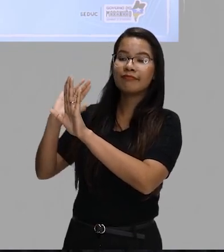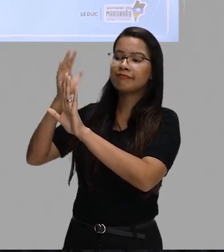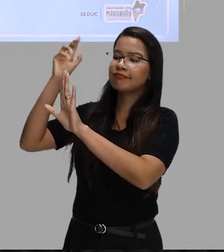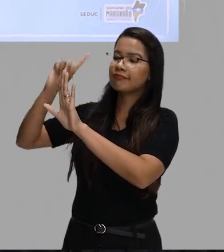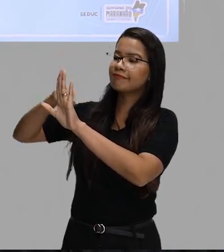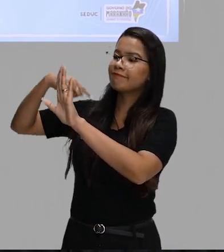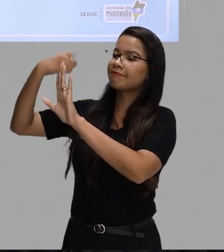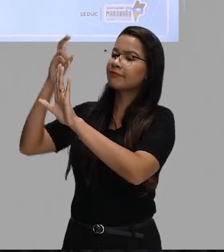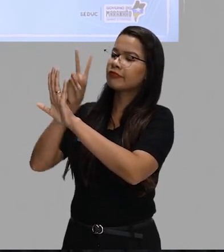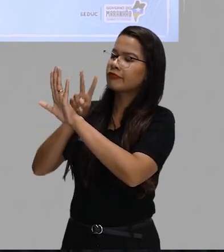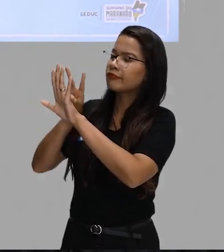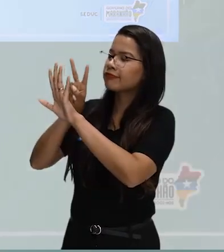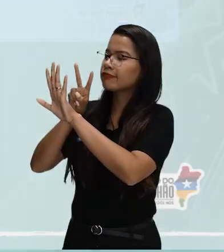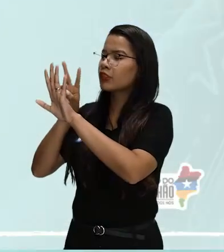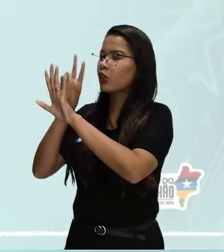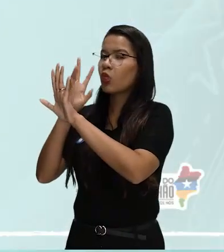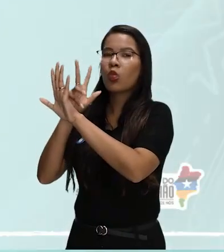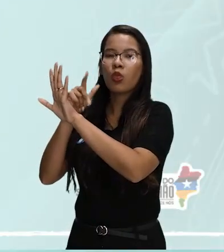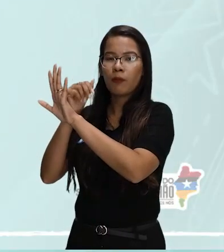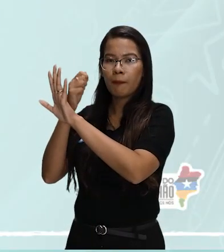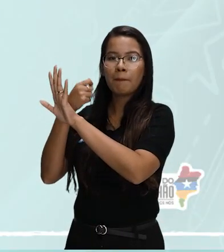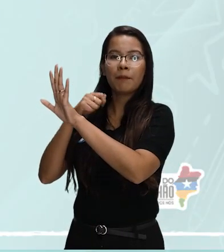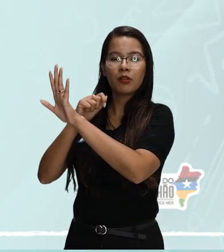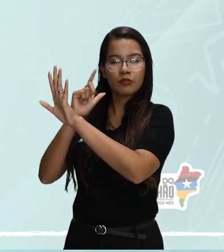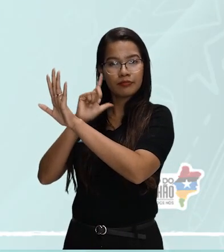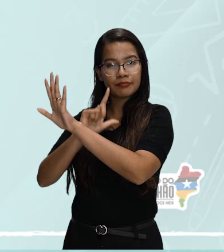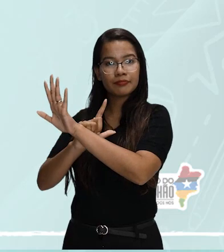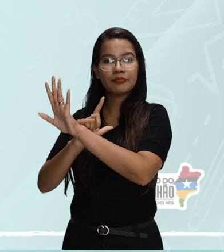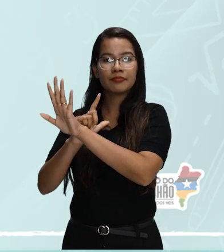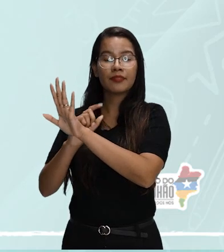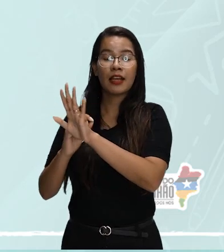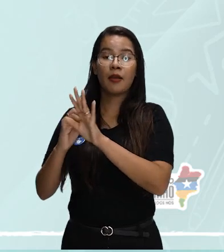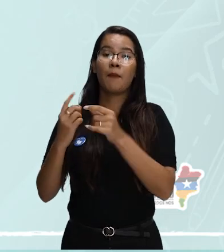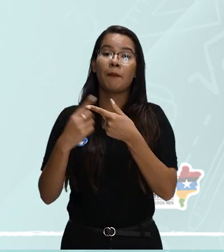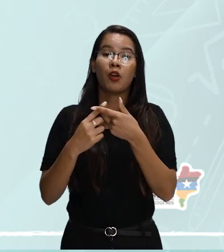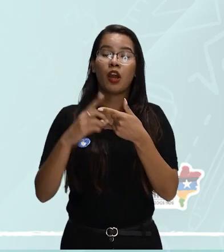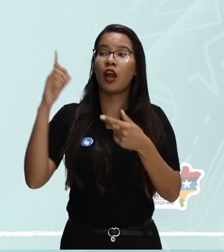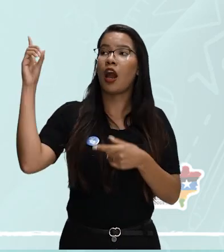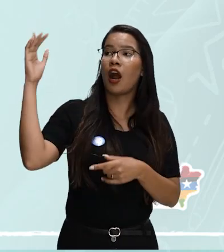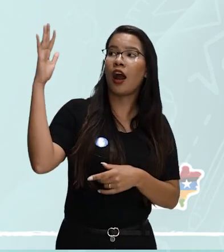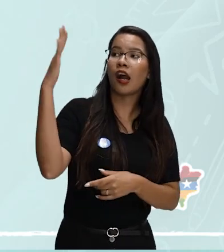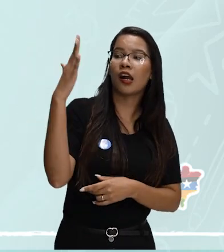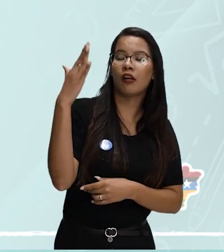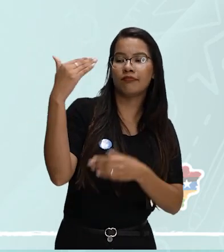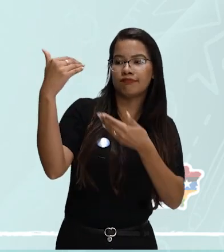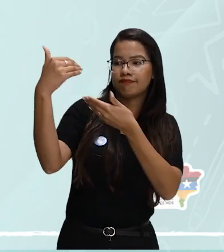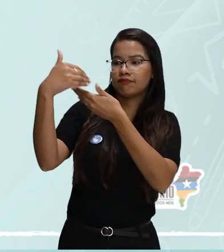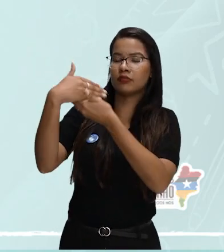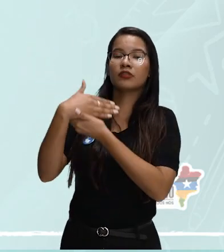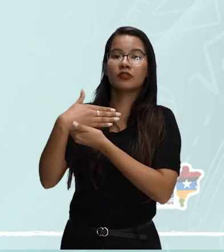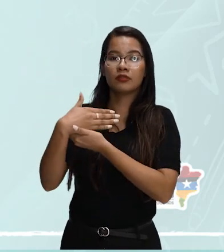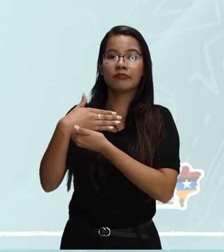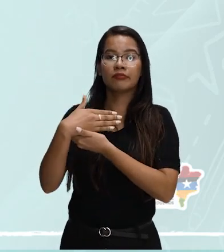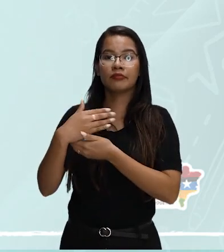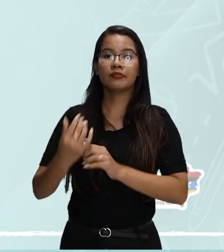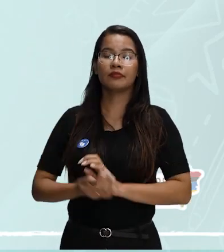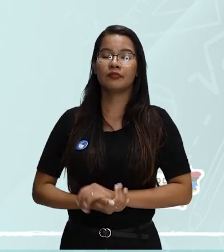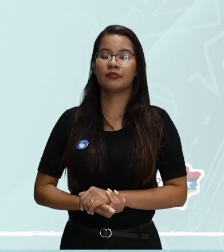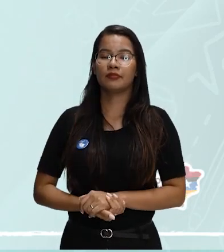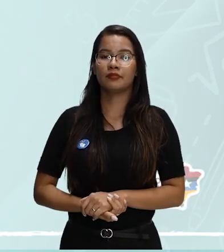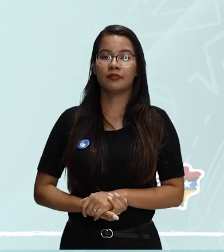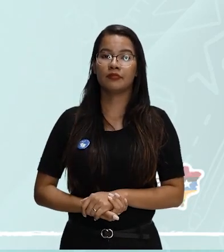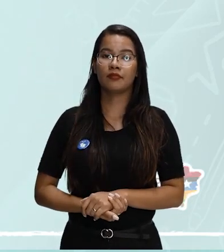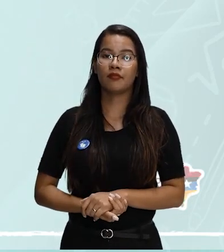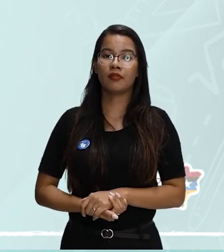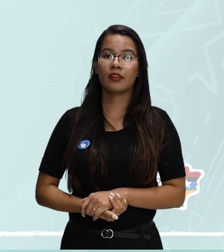A luz ela passa do ambiente externo para o interno, por isso que você consegue ver. E essa passagem da luz, né, de